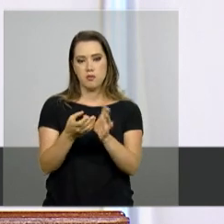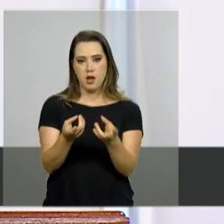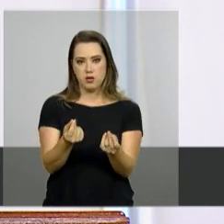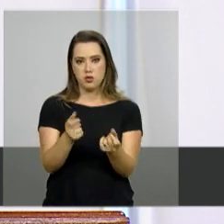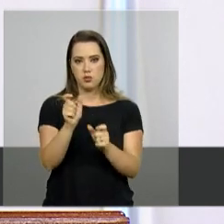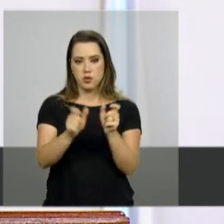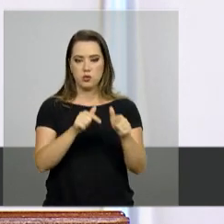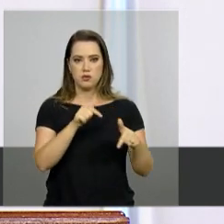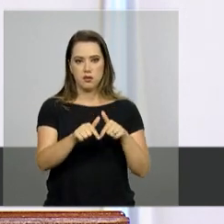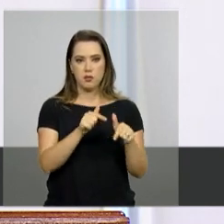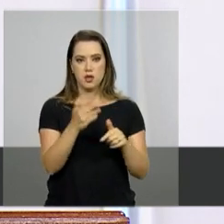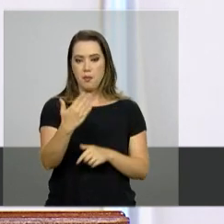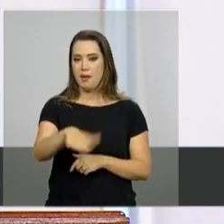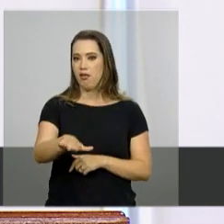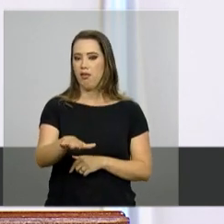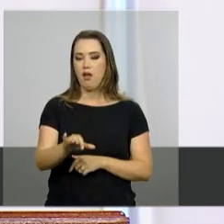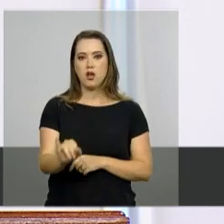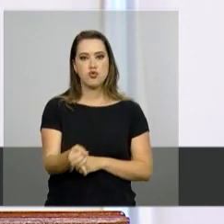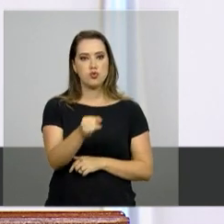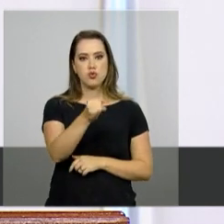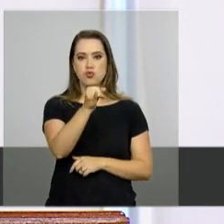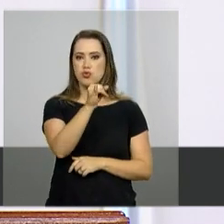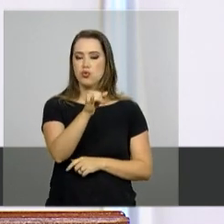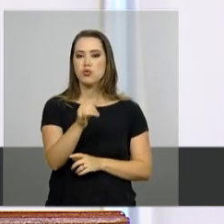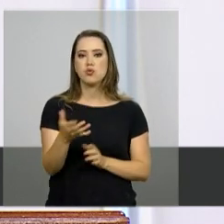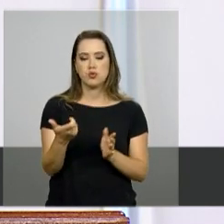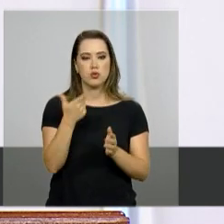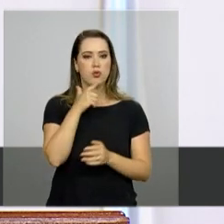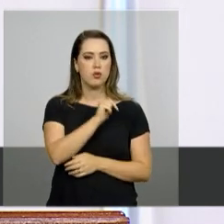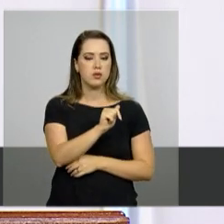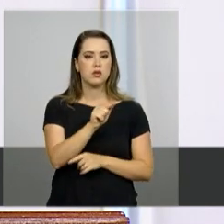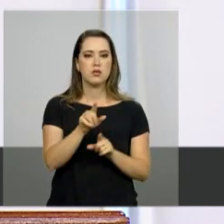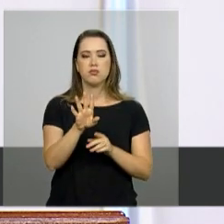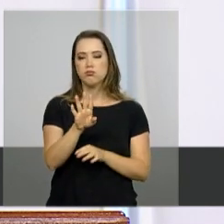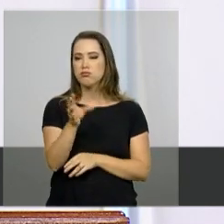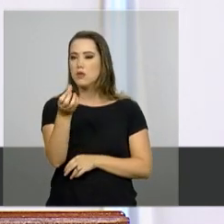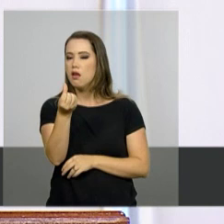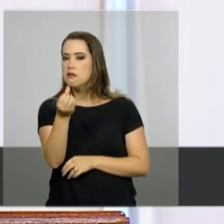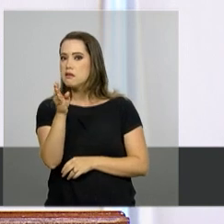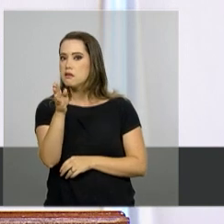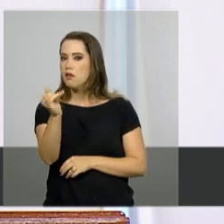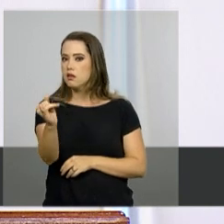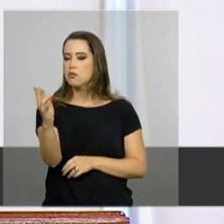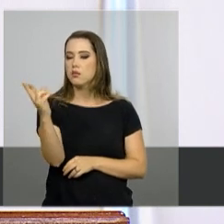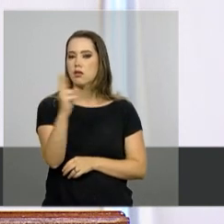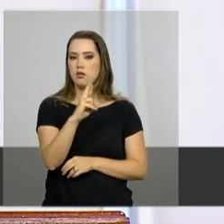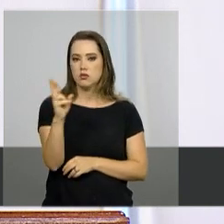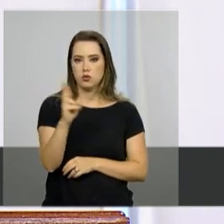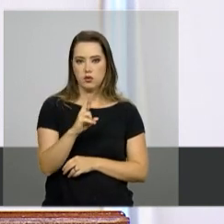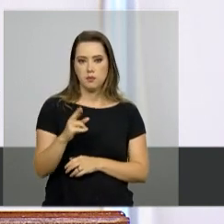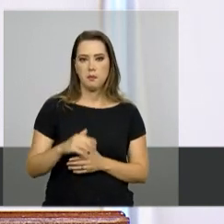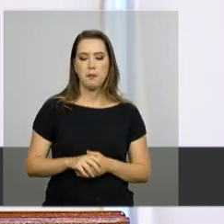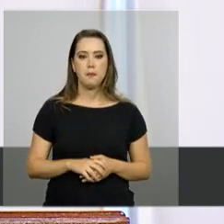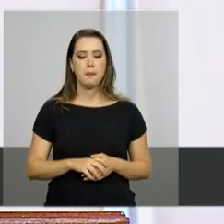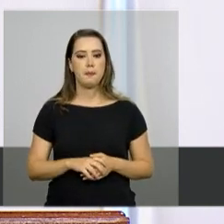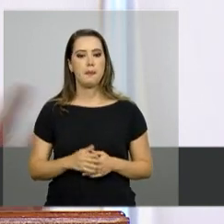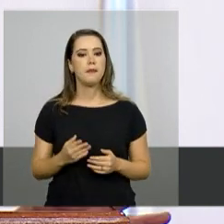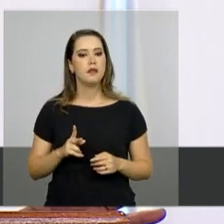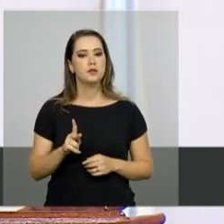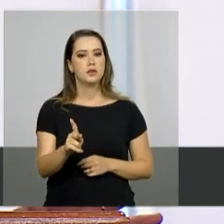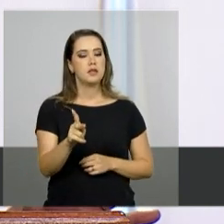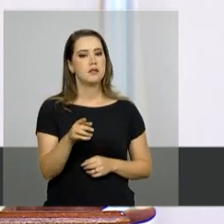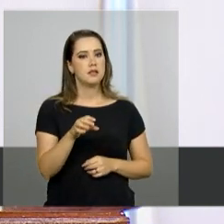para os trabalhadores de metade desse rendimento que importa e bilhões e duzentos milhões de reais a cada